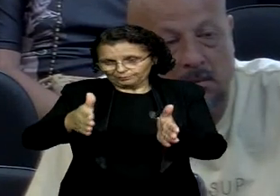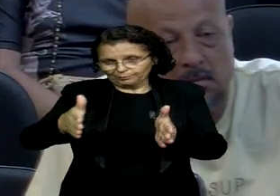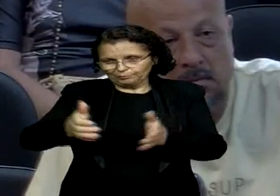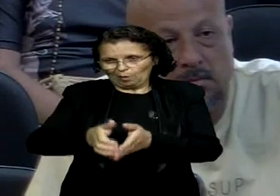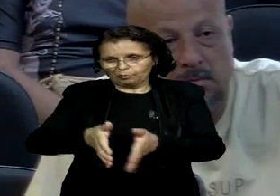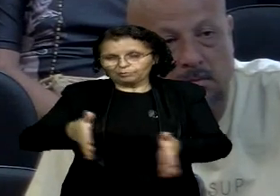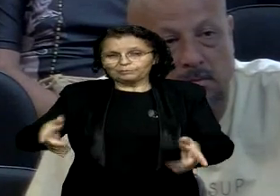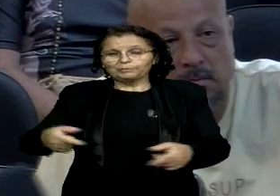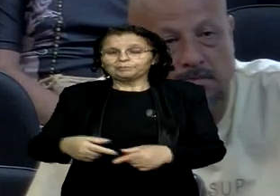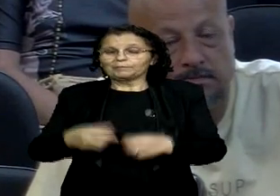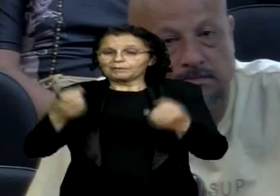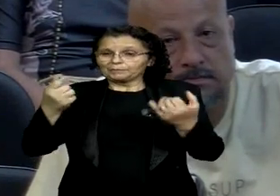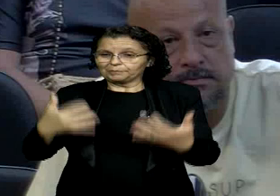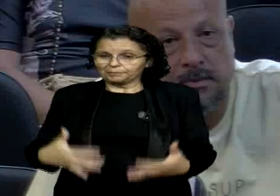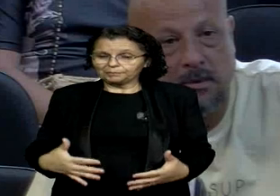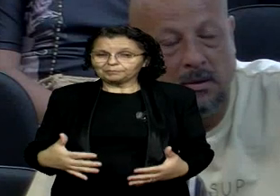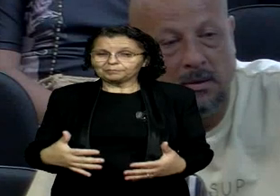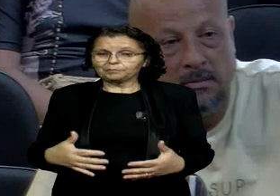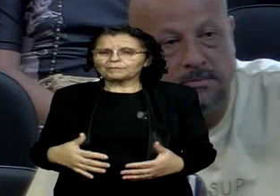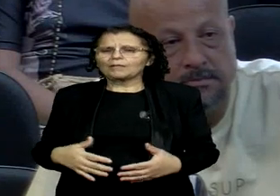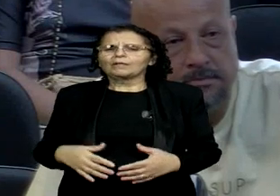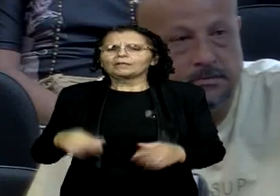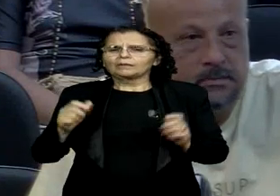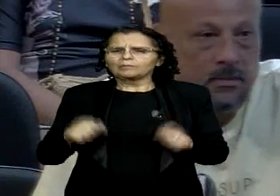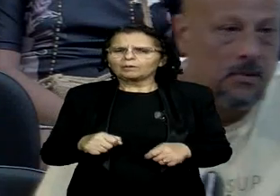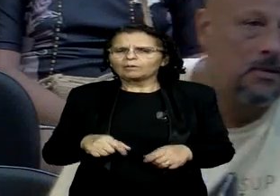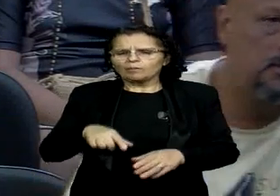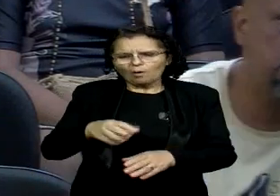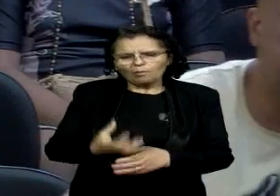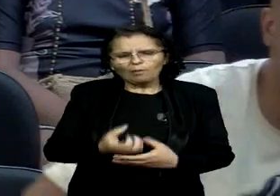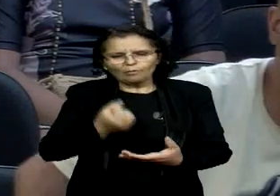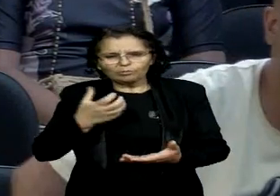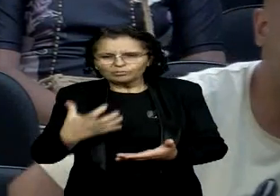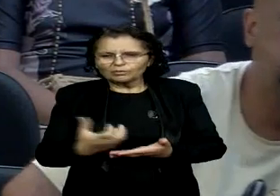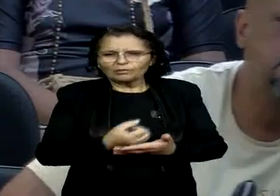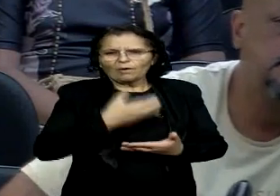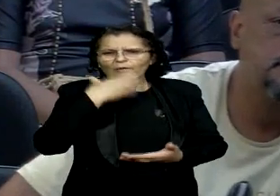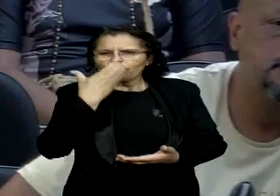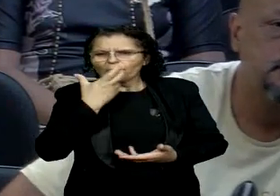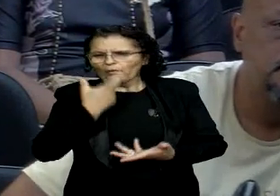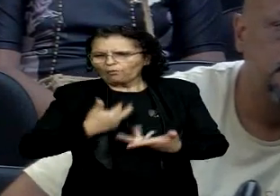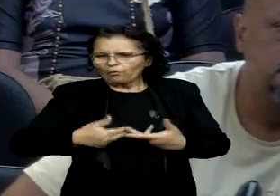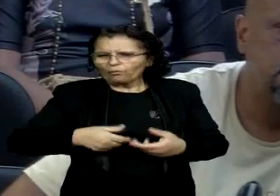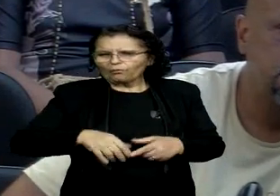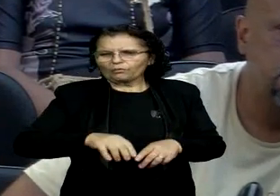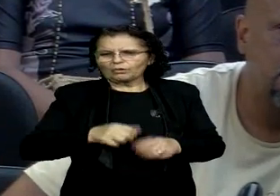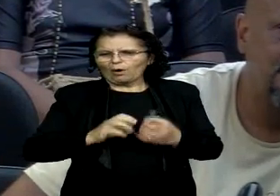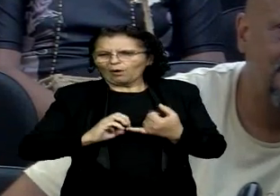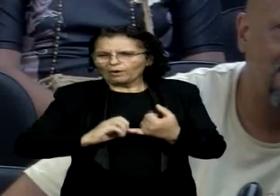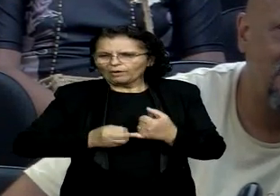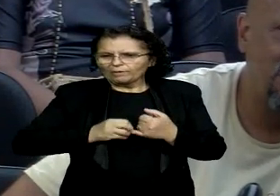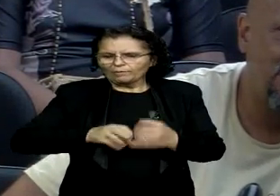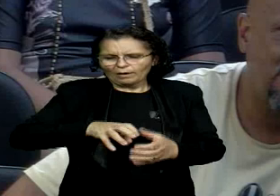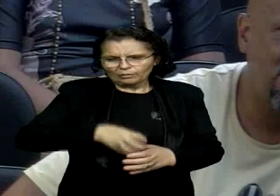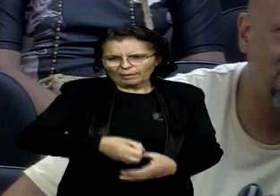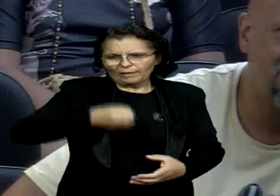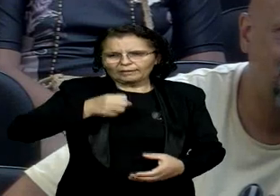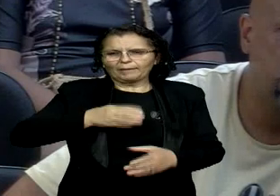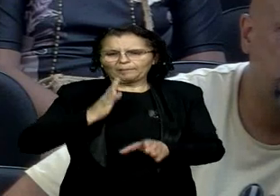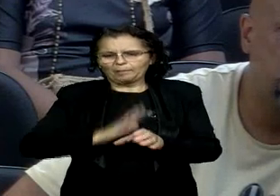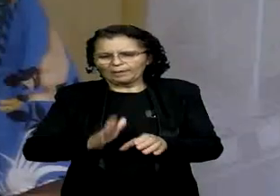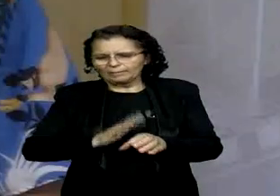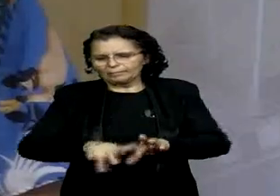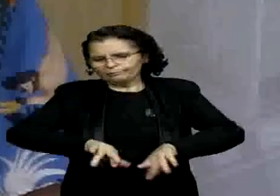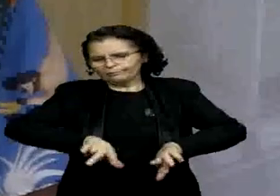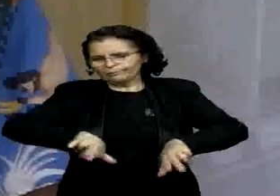Ela conta que, neste lugar, foi possível colher muitos frutos, frutas, plantar feijão, mandioca, batata e